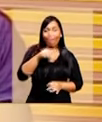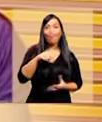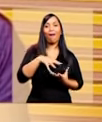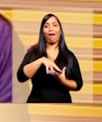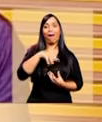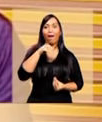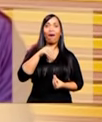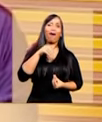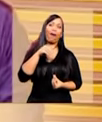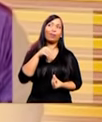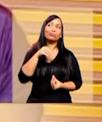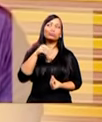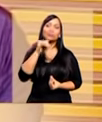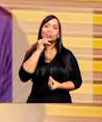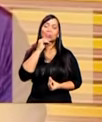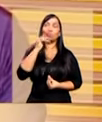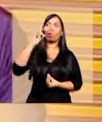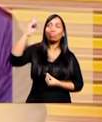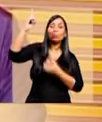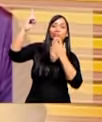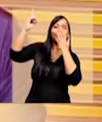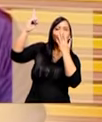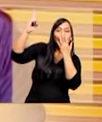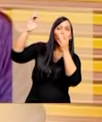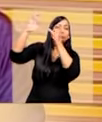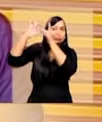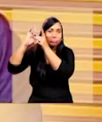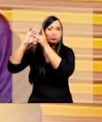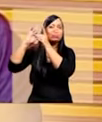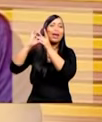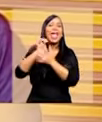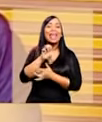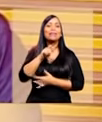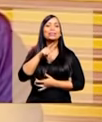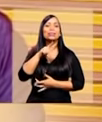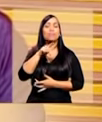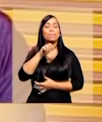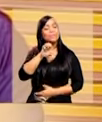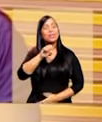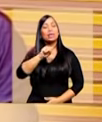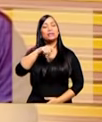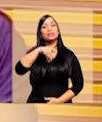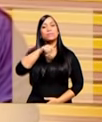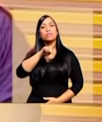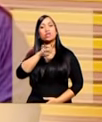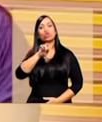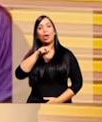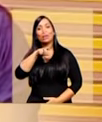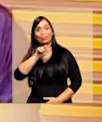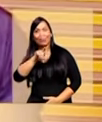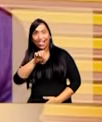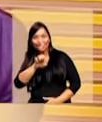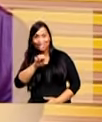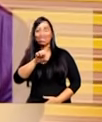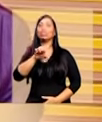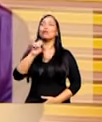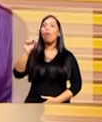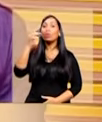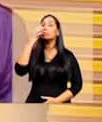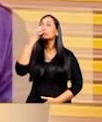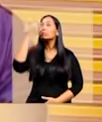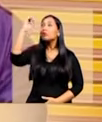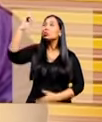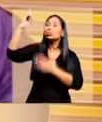a espiritualidade. Mas a espiritualidade, eu acredito que ela não se resume, como ela está ligado justamente a essa